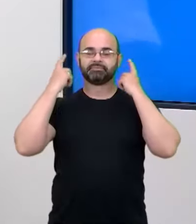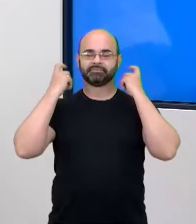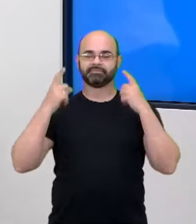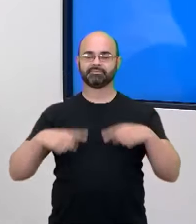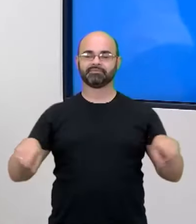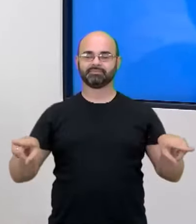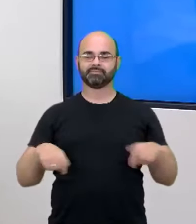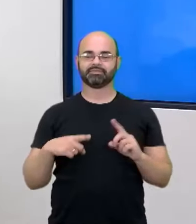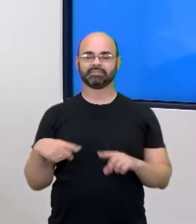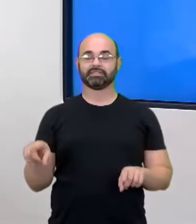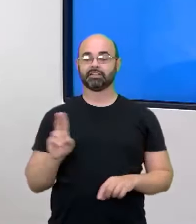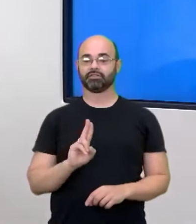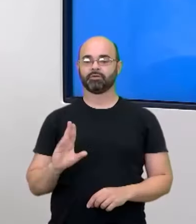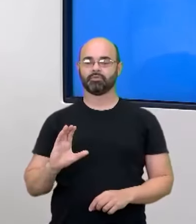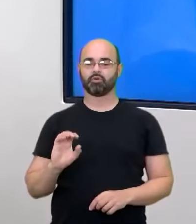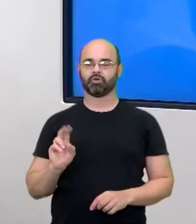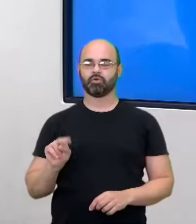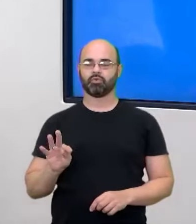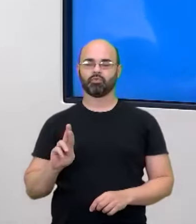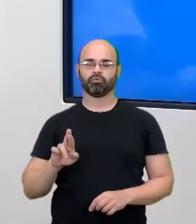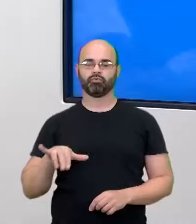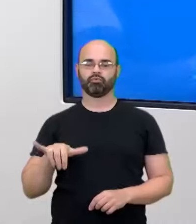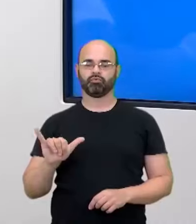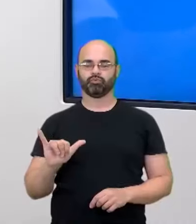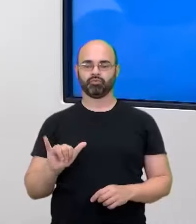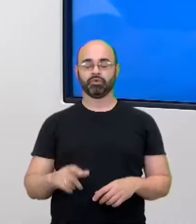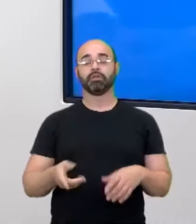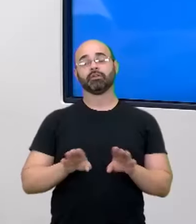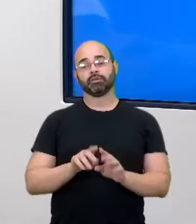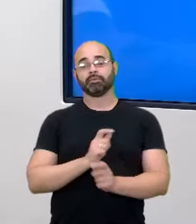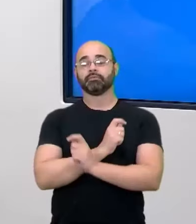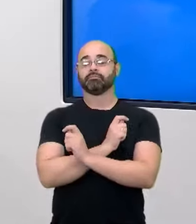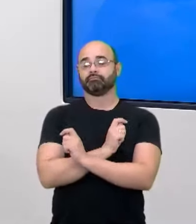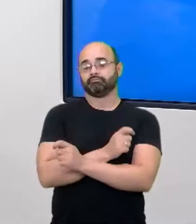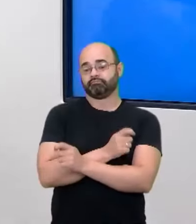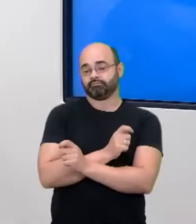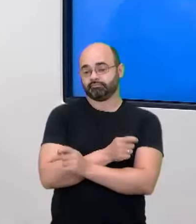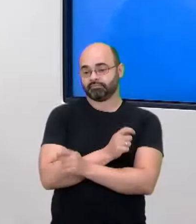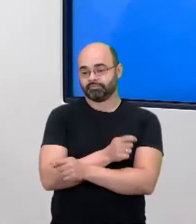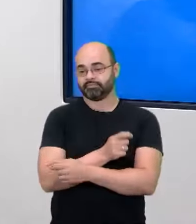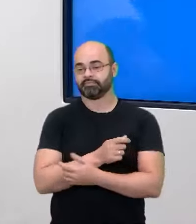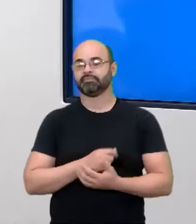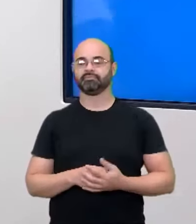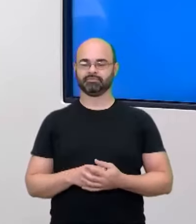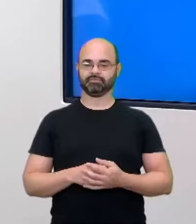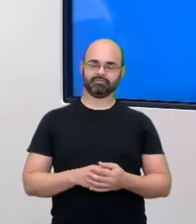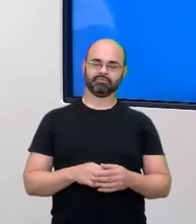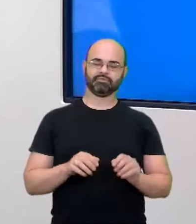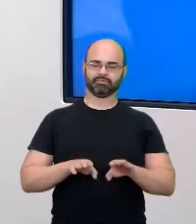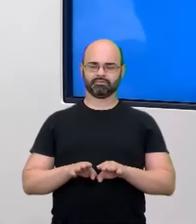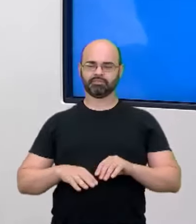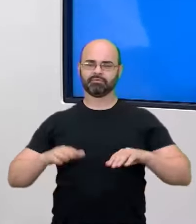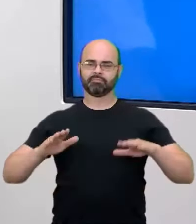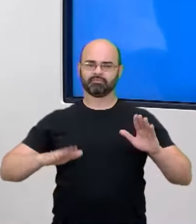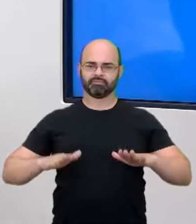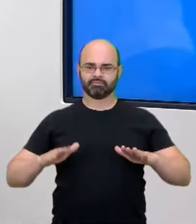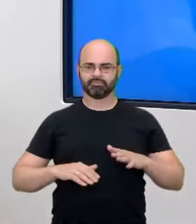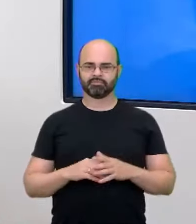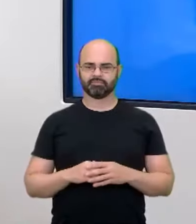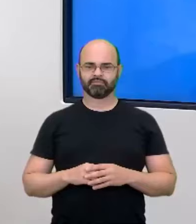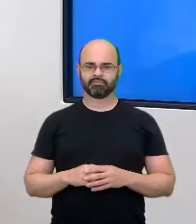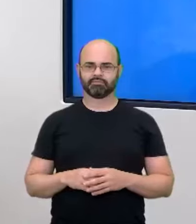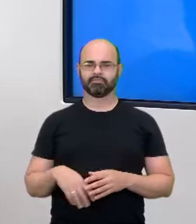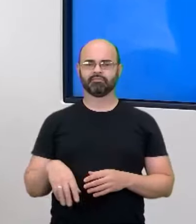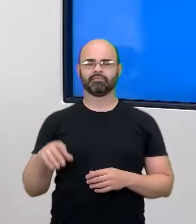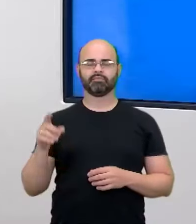E outros instrumentos assim, por exemplo, a bateria, ou pelo menos algum instrumento fazendo a percussão, como a washboard,